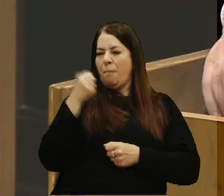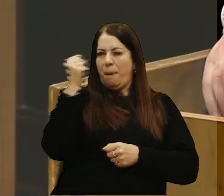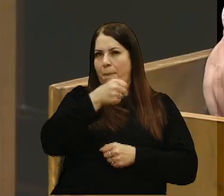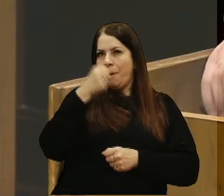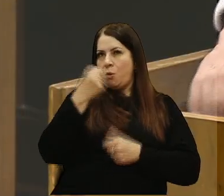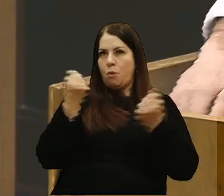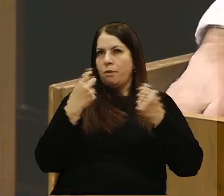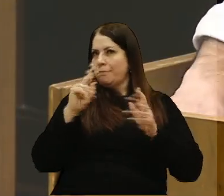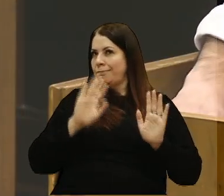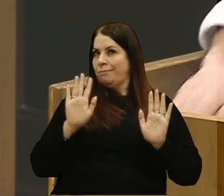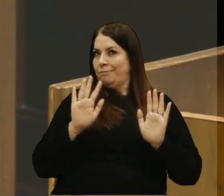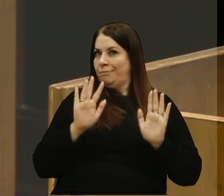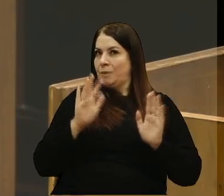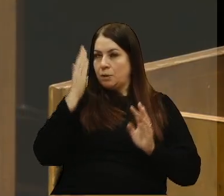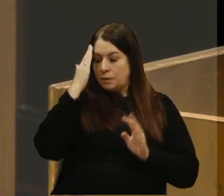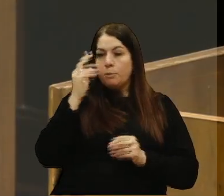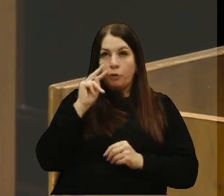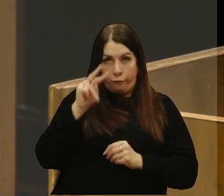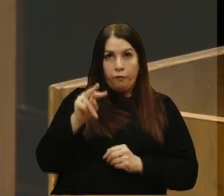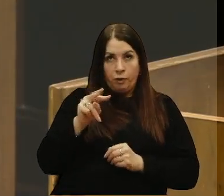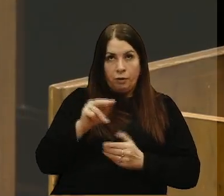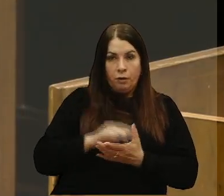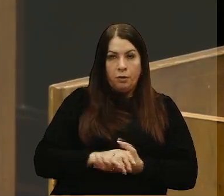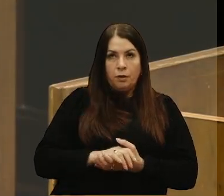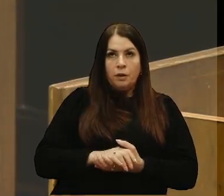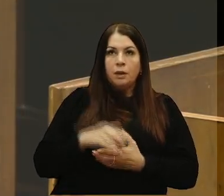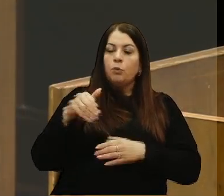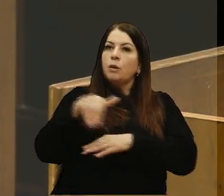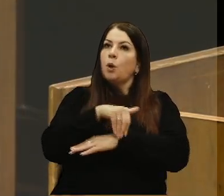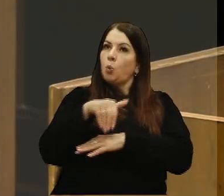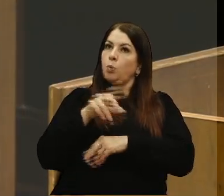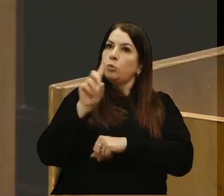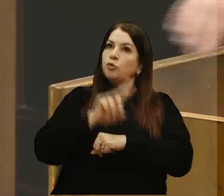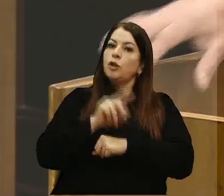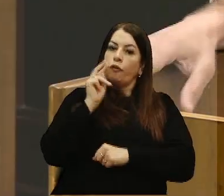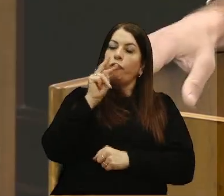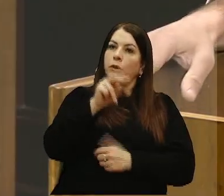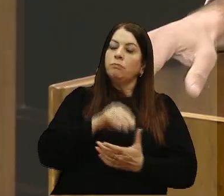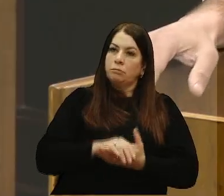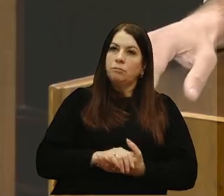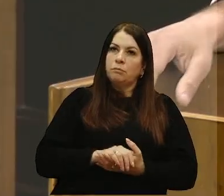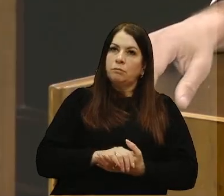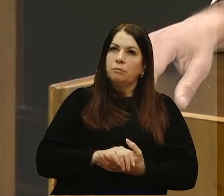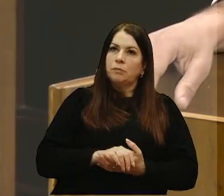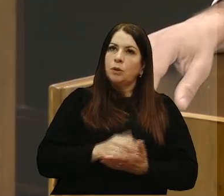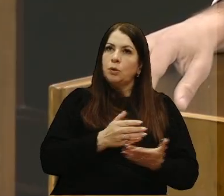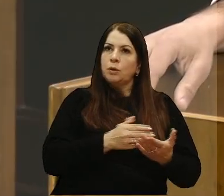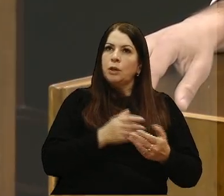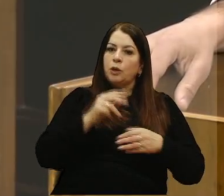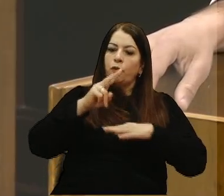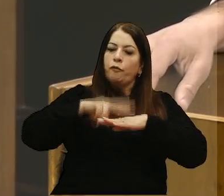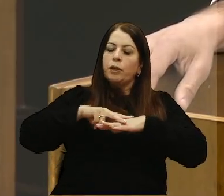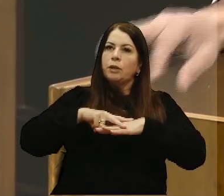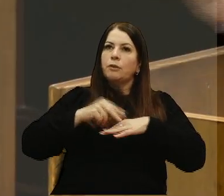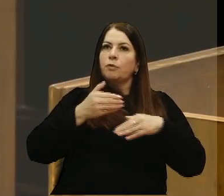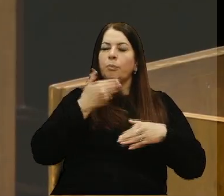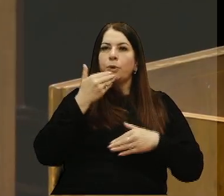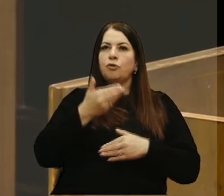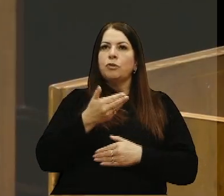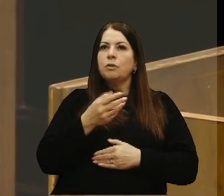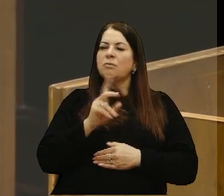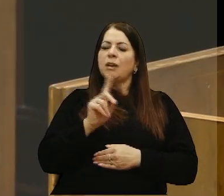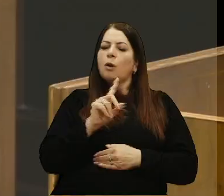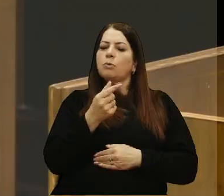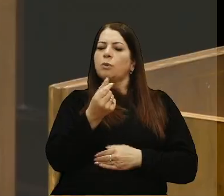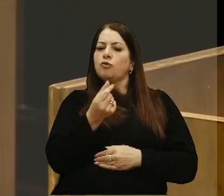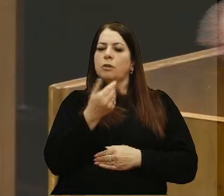dele. Sabe? E eu vi, senhoras vereadoras, eu estava na rua naquele dia. Eu vi, eu com o vidro aberto, ele veio pedir dinheiro para mim, eu falei, não